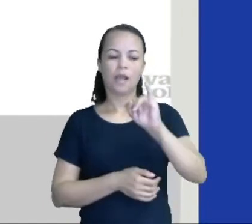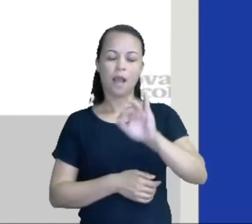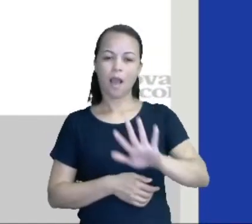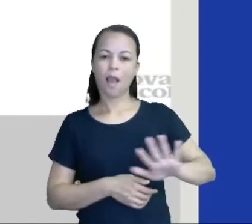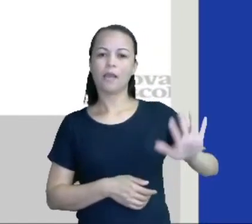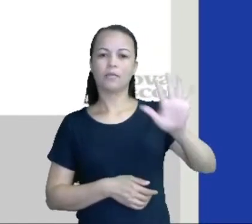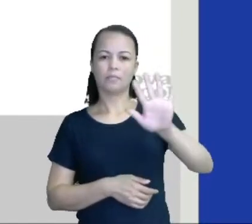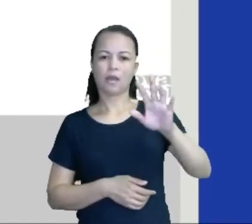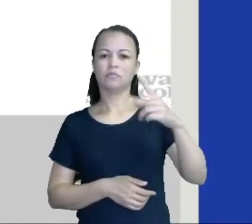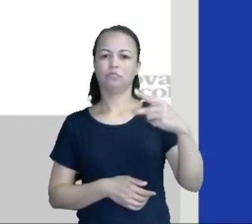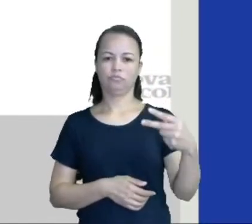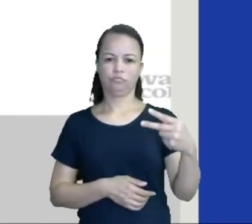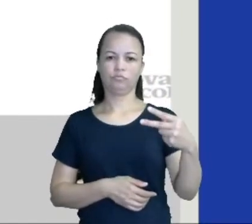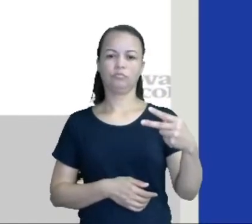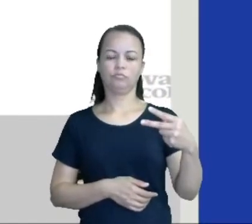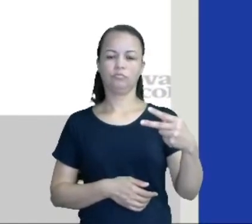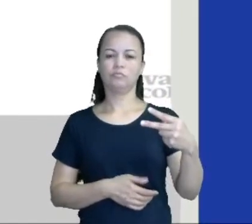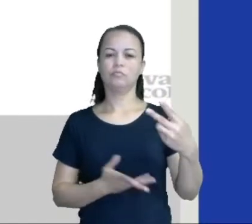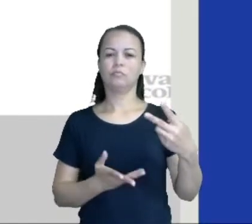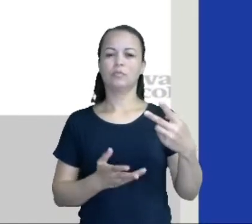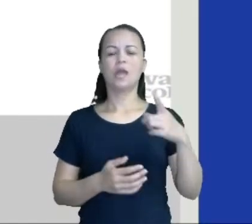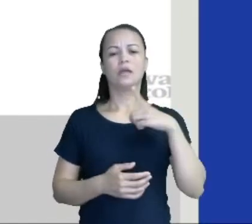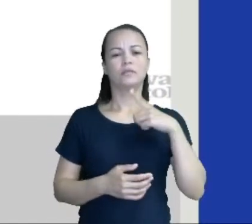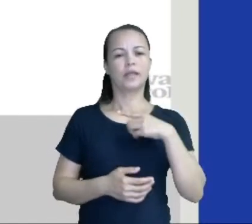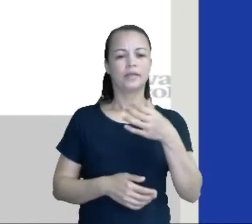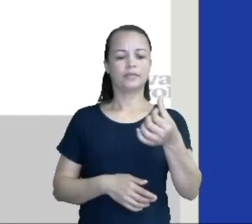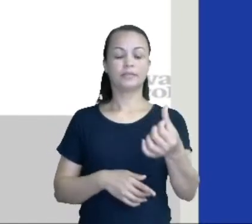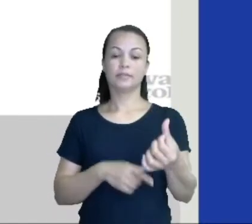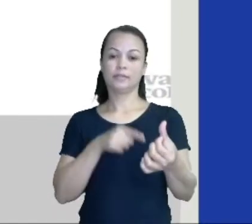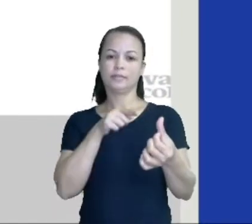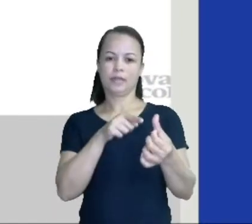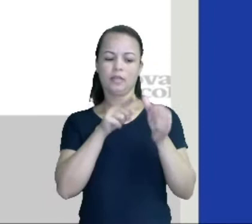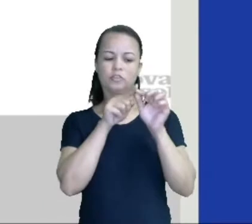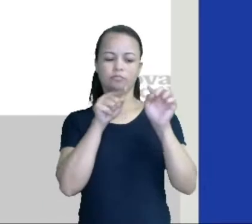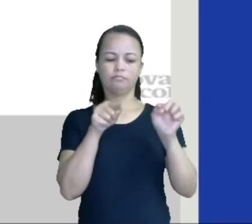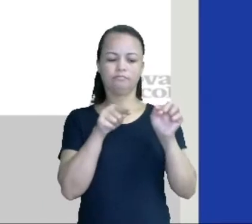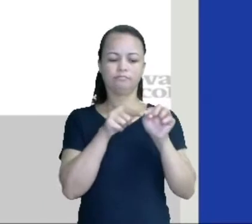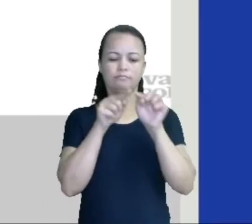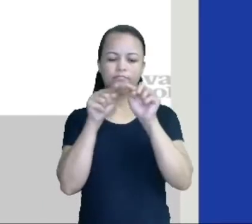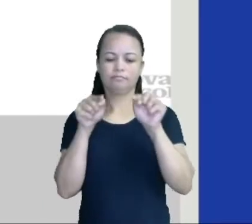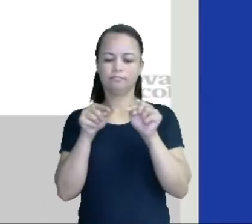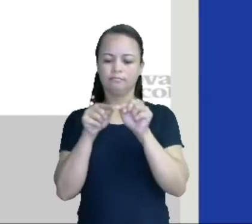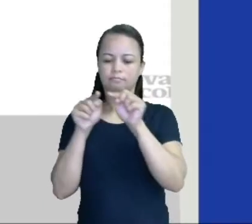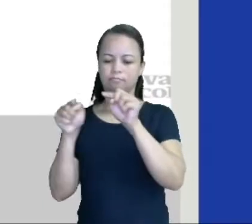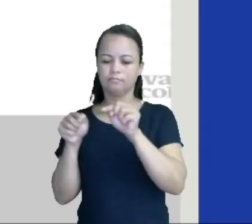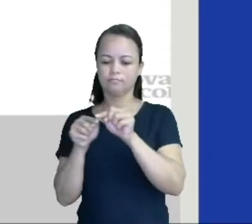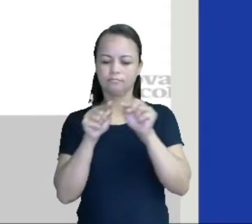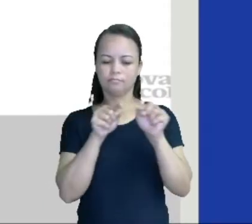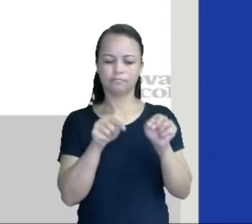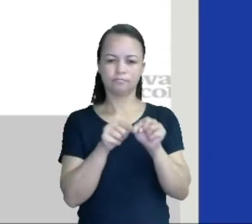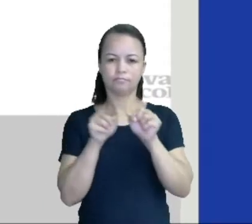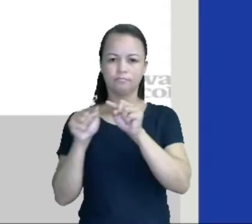figura 2, que tem 6 quadrinhos.